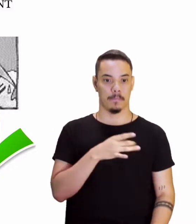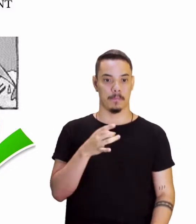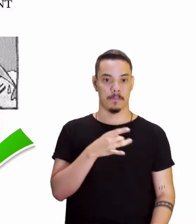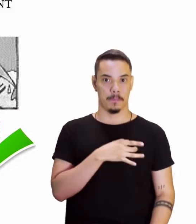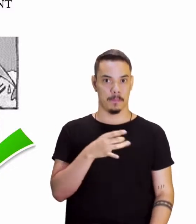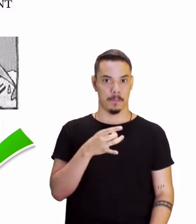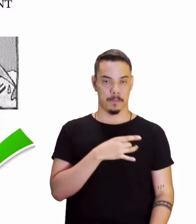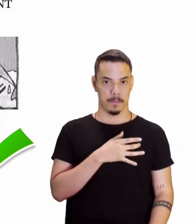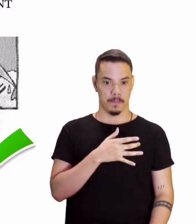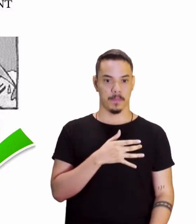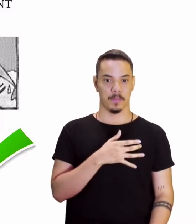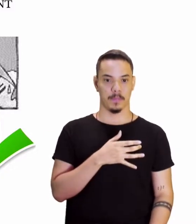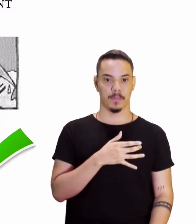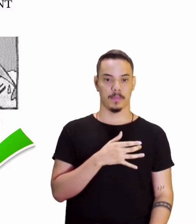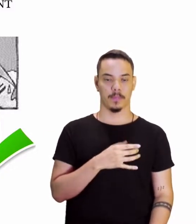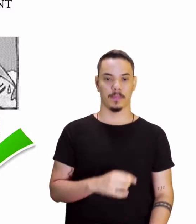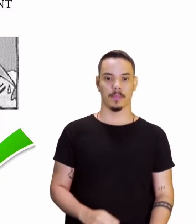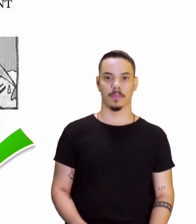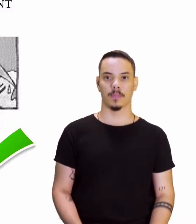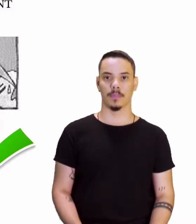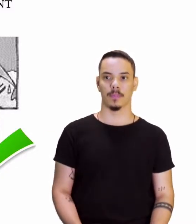medo